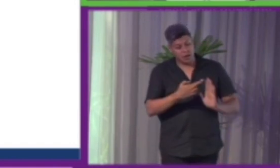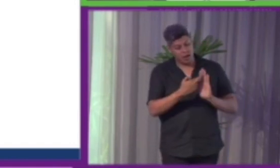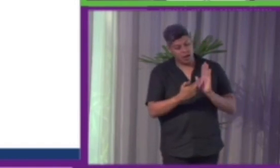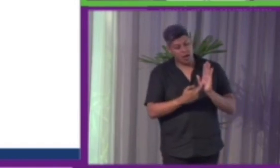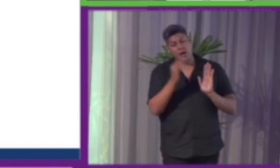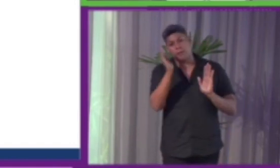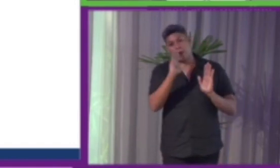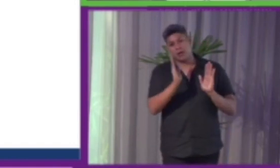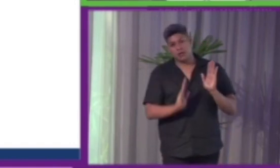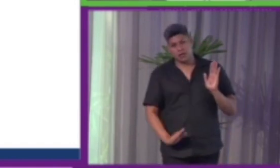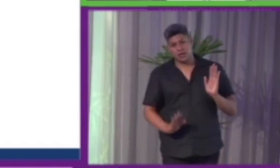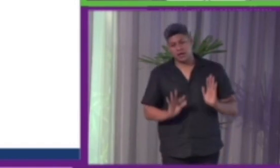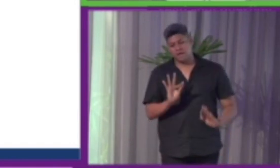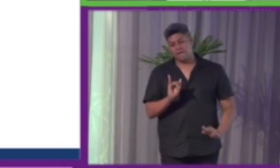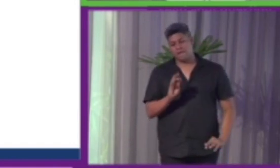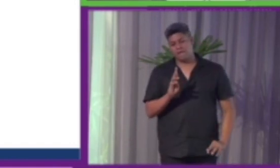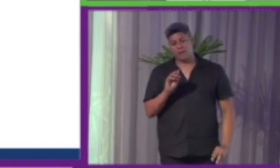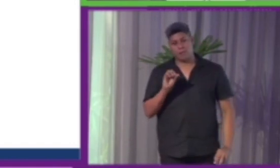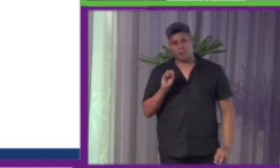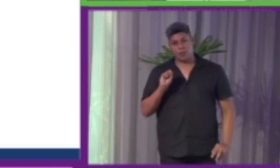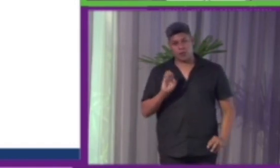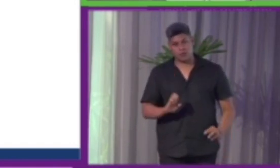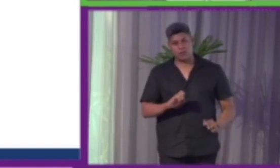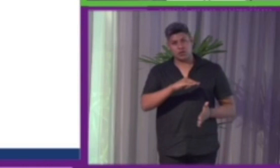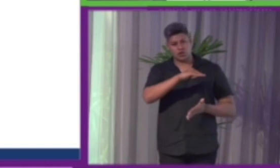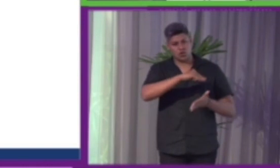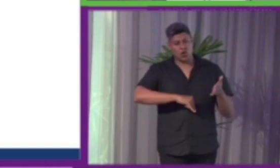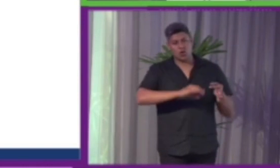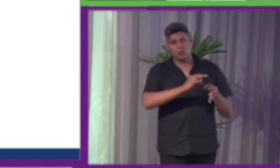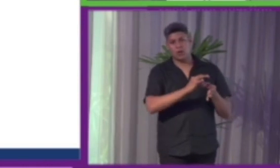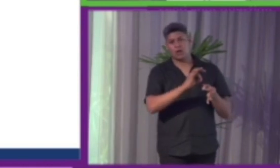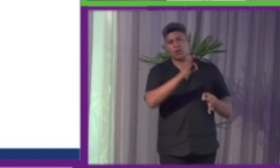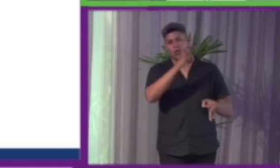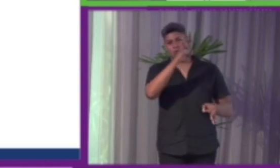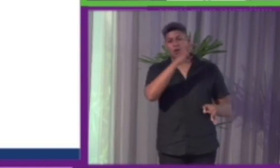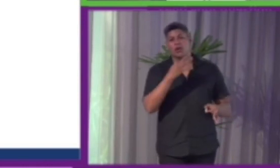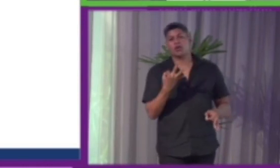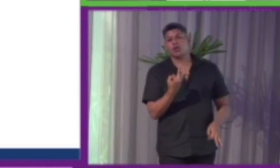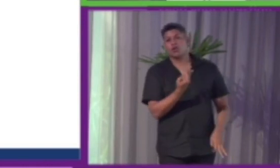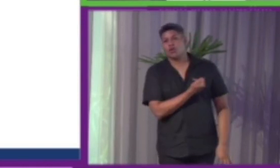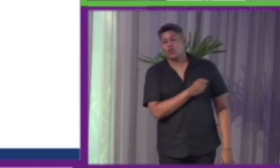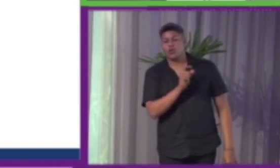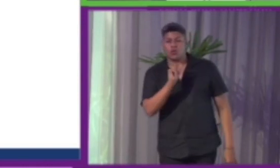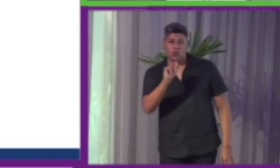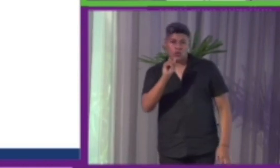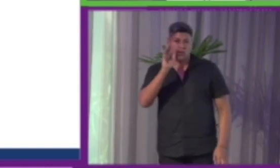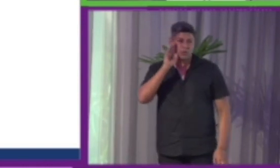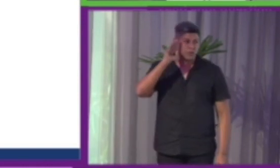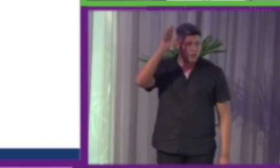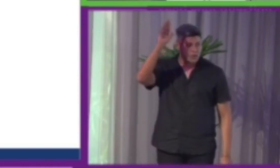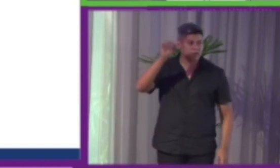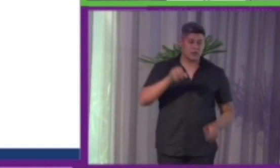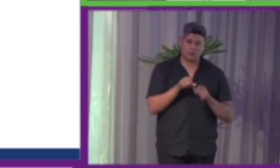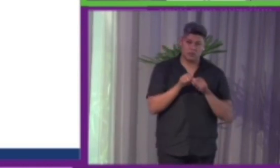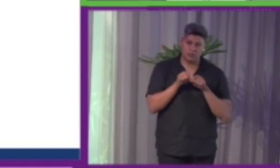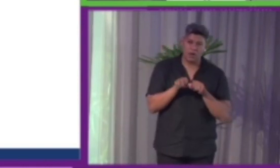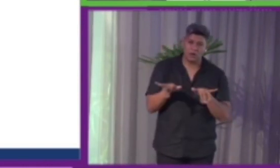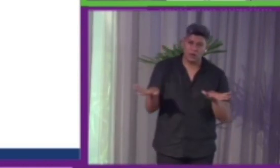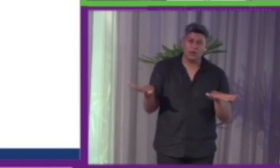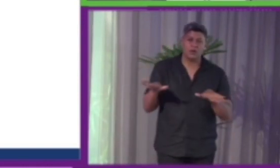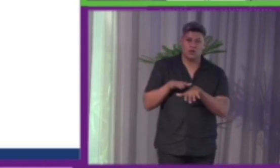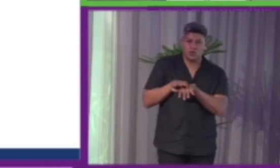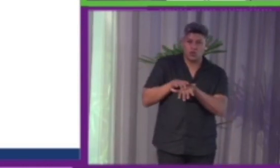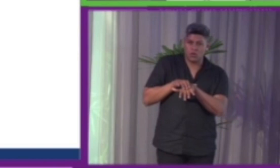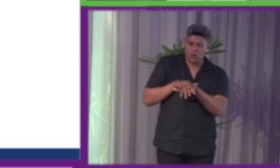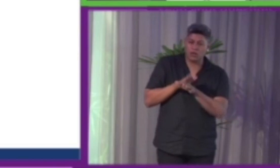de fibrose cística, um documento extenso, pegando todas as principais manifestações da doença, desde o